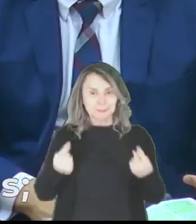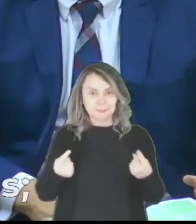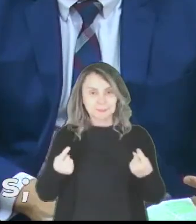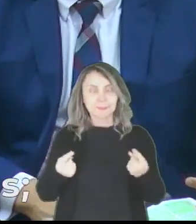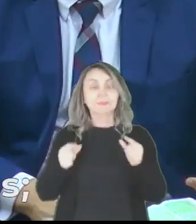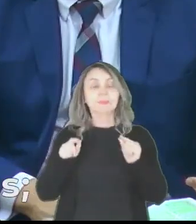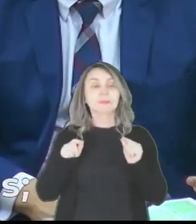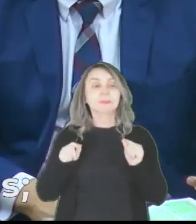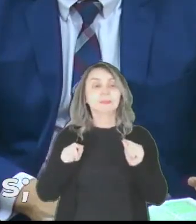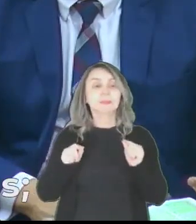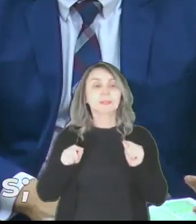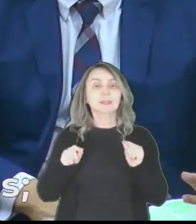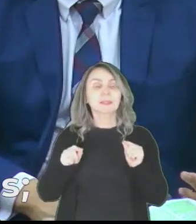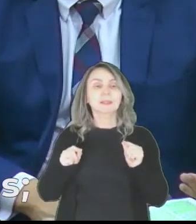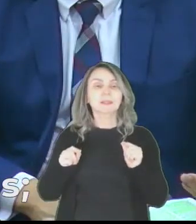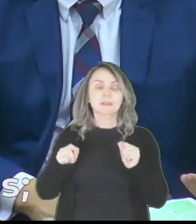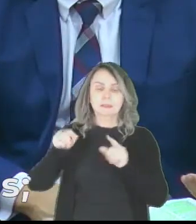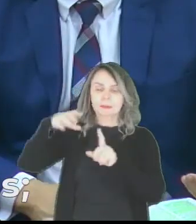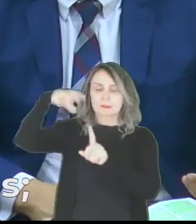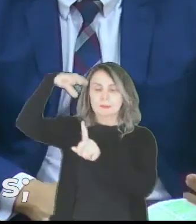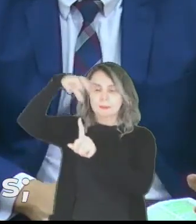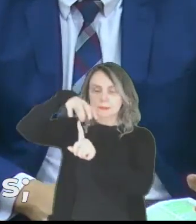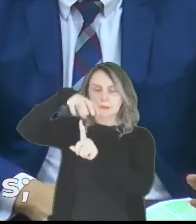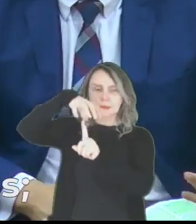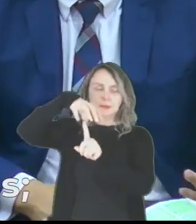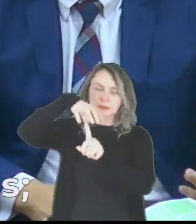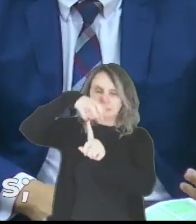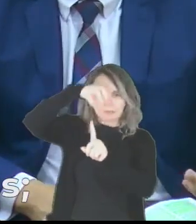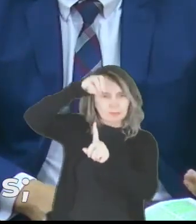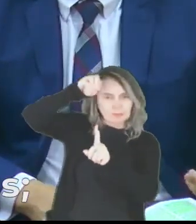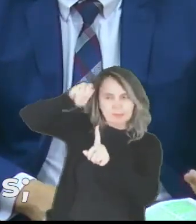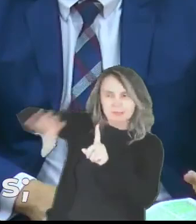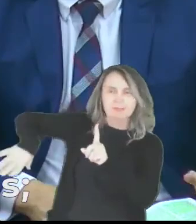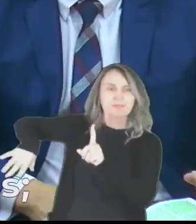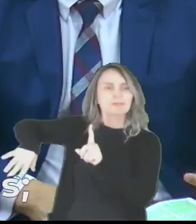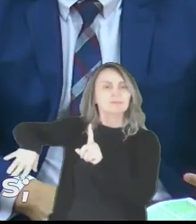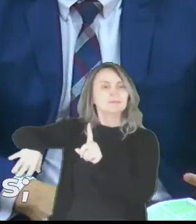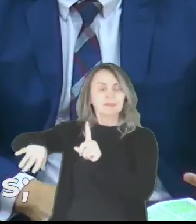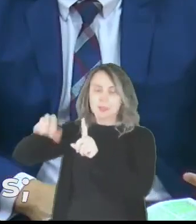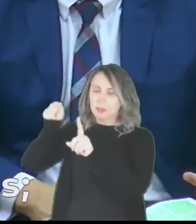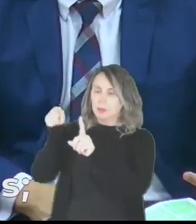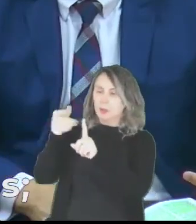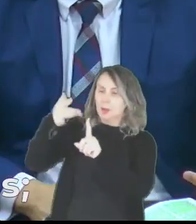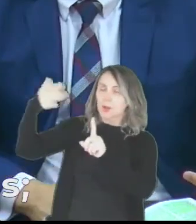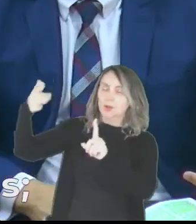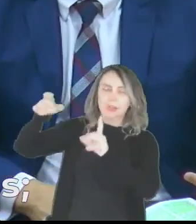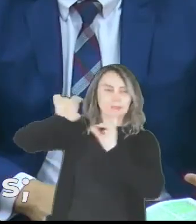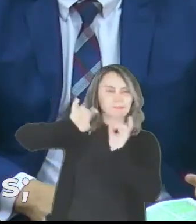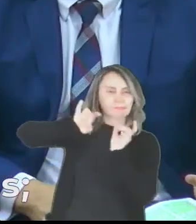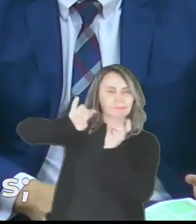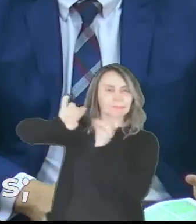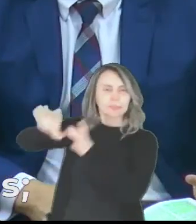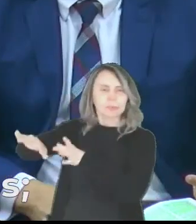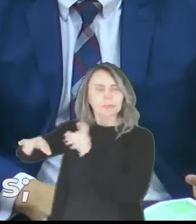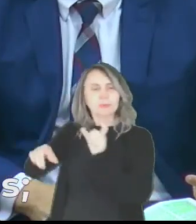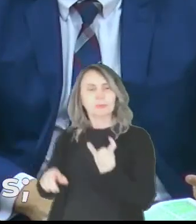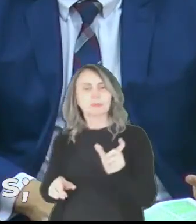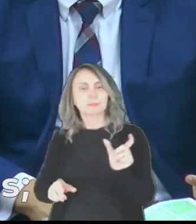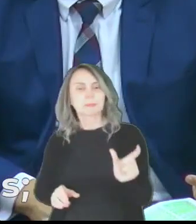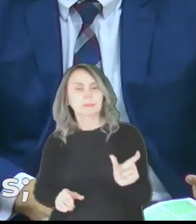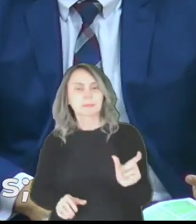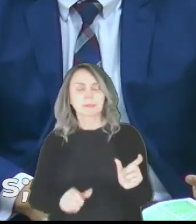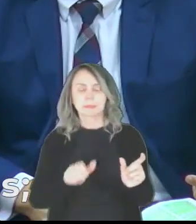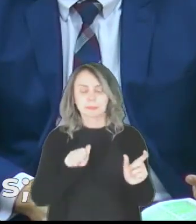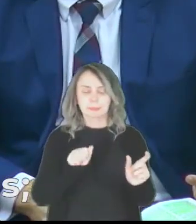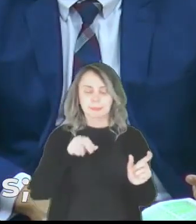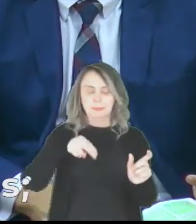mas aniquilou-se a si mesmo. Olha, o que é aniquilar? Vocês sabem, jovem, o que